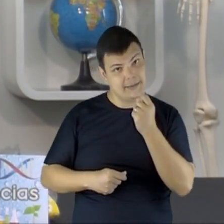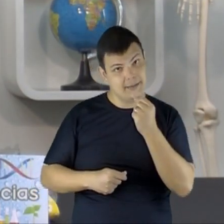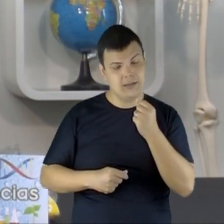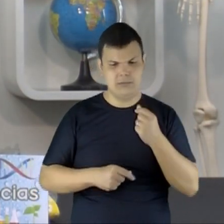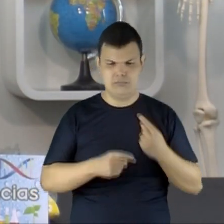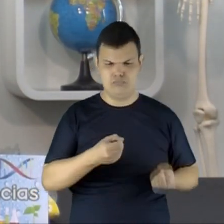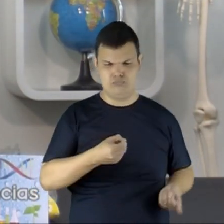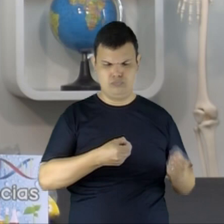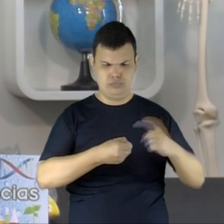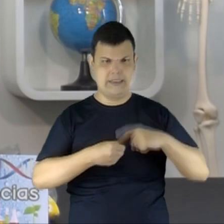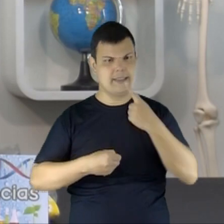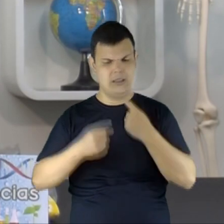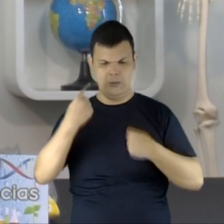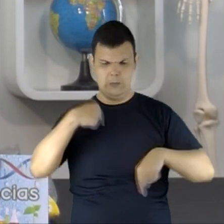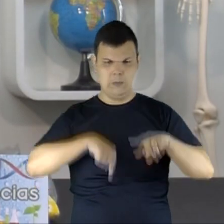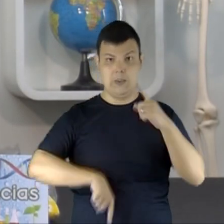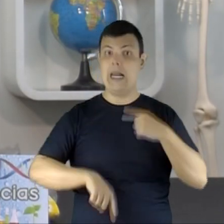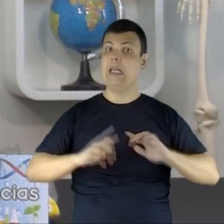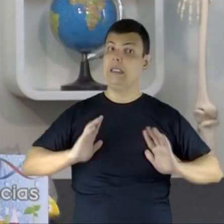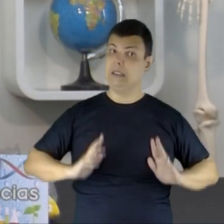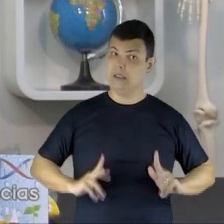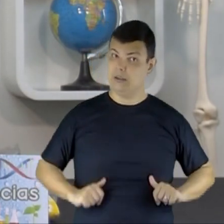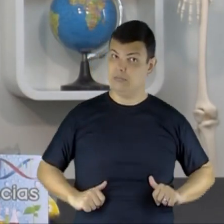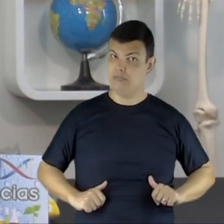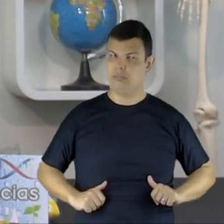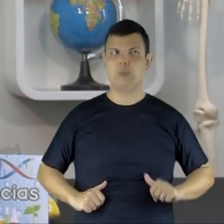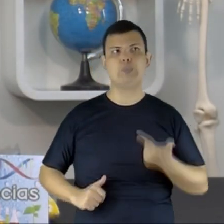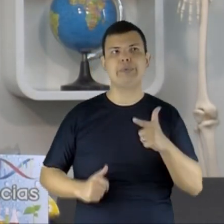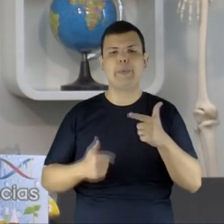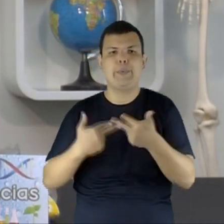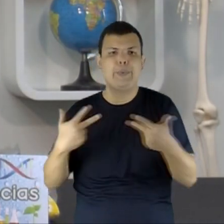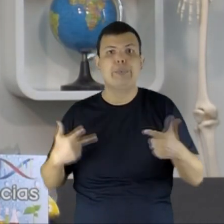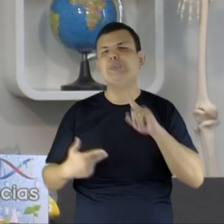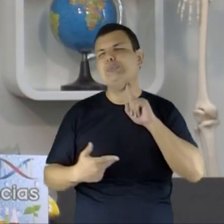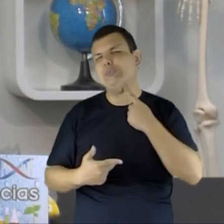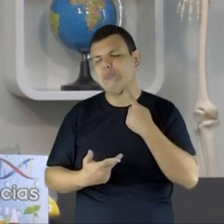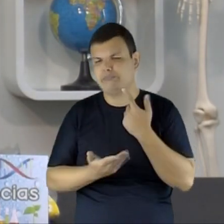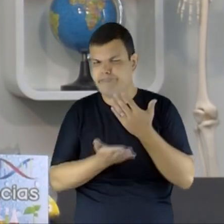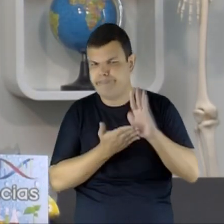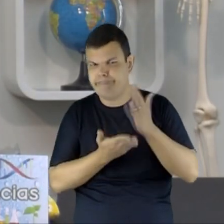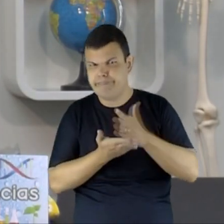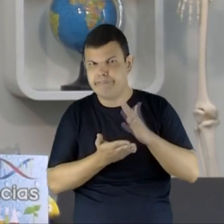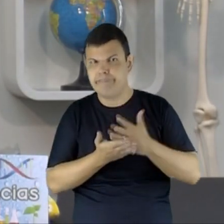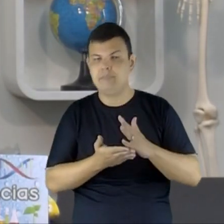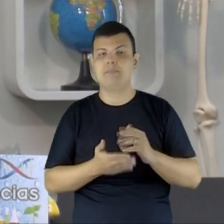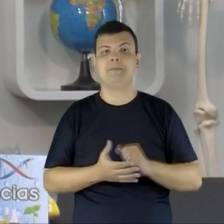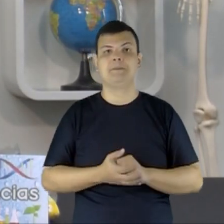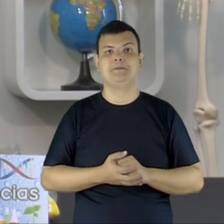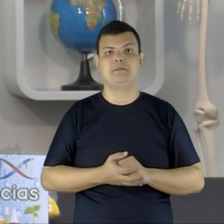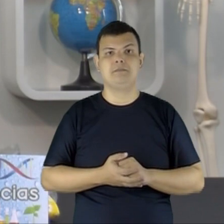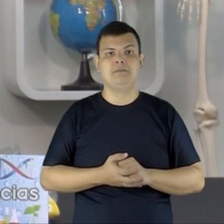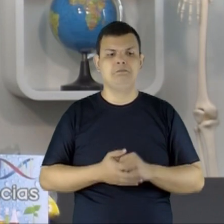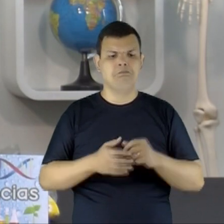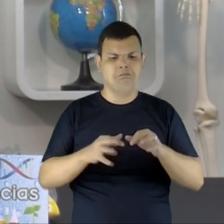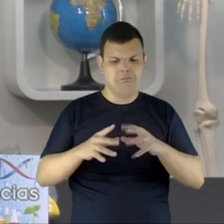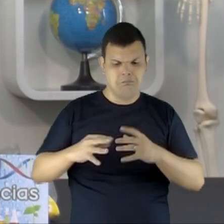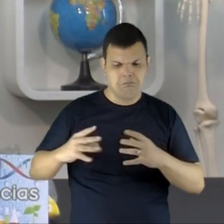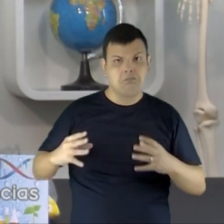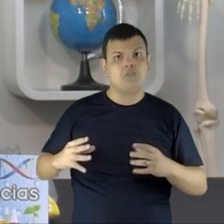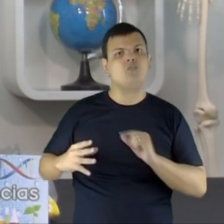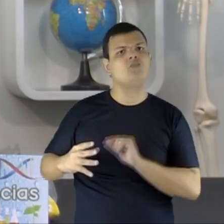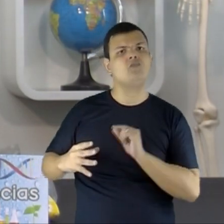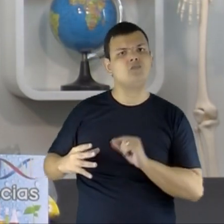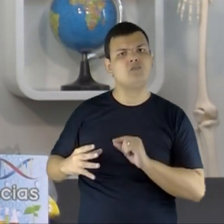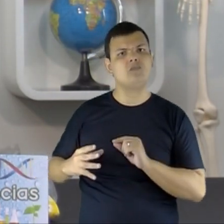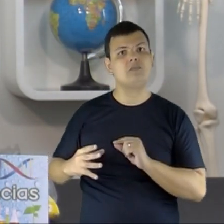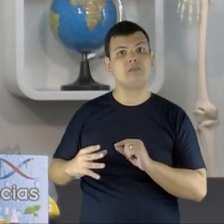esse sangue já limpinho, sem esse excesso de substâncias. E o restante, o que foi o produto dessa limpeza,